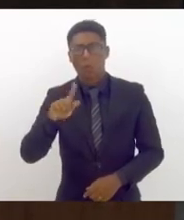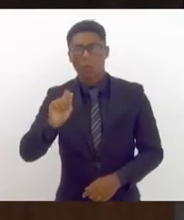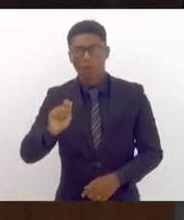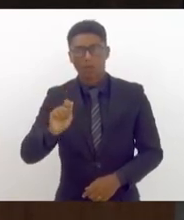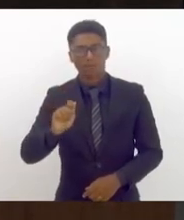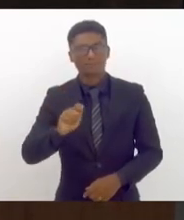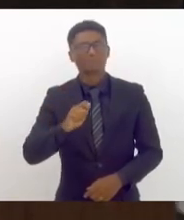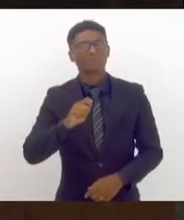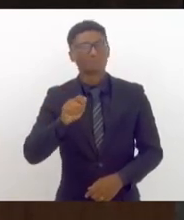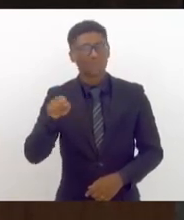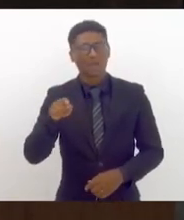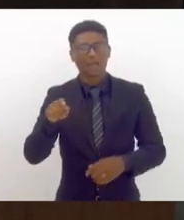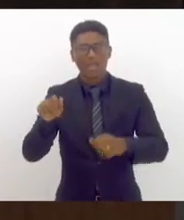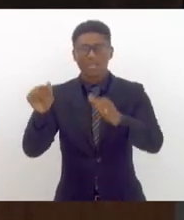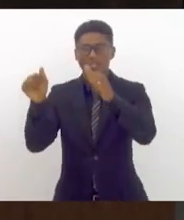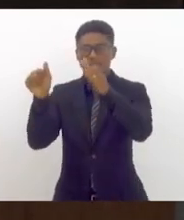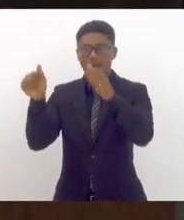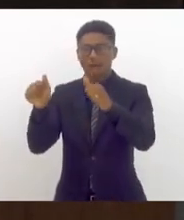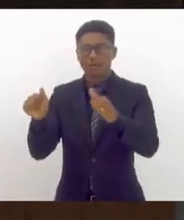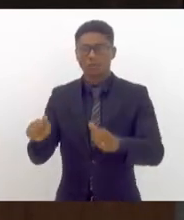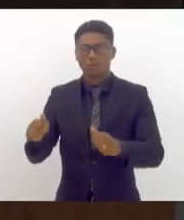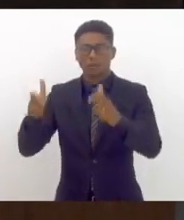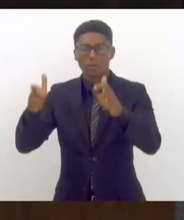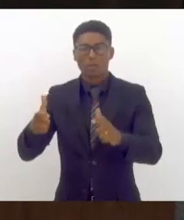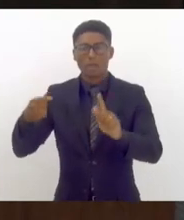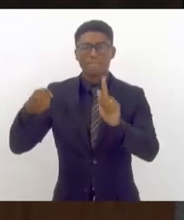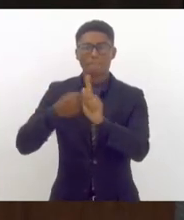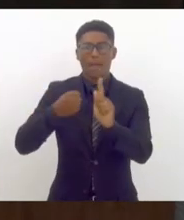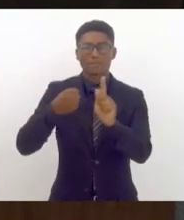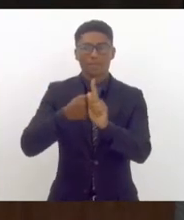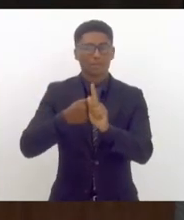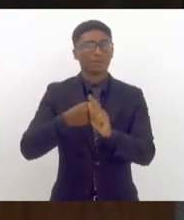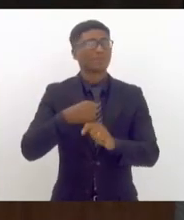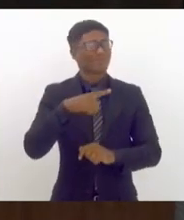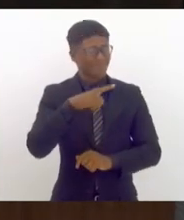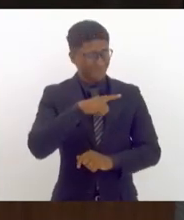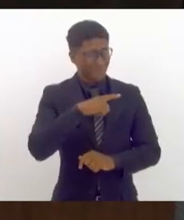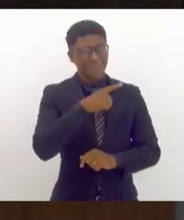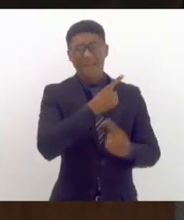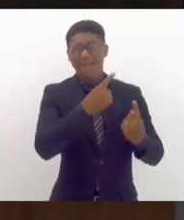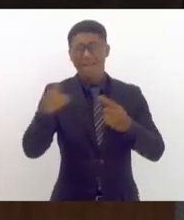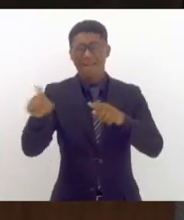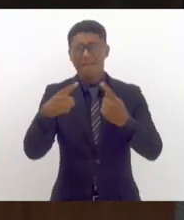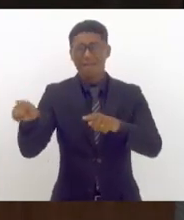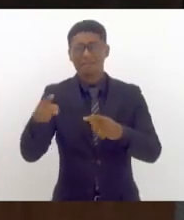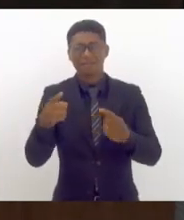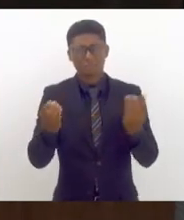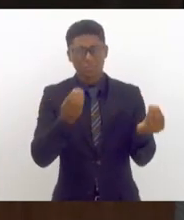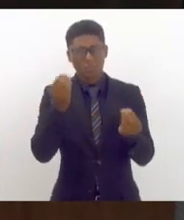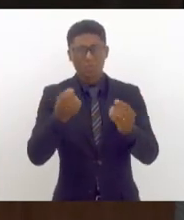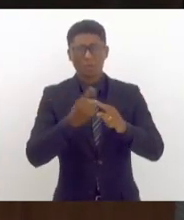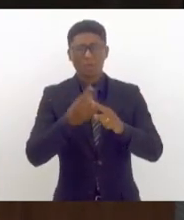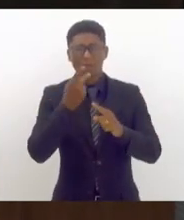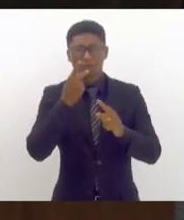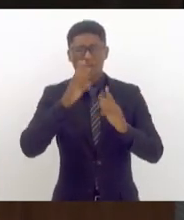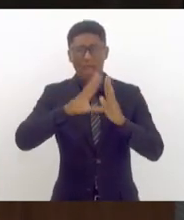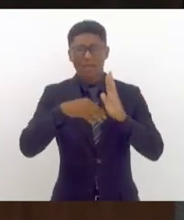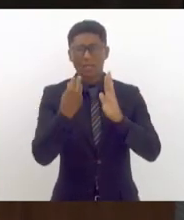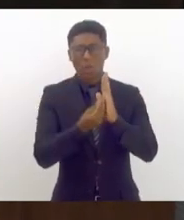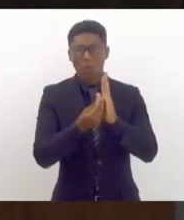a estátua de Maria Conga em Magé, uma coisa absurda, porque quando a gente fala de quilombo, a gente fala